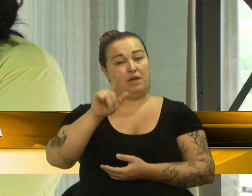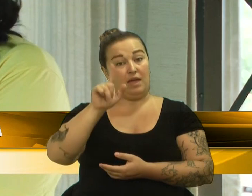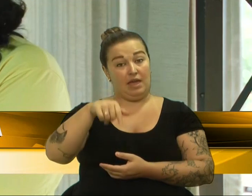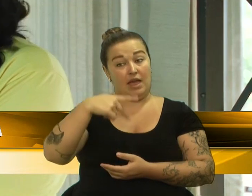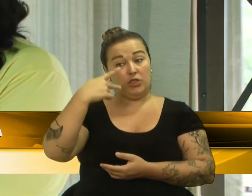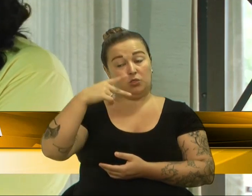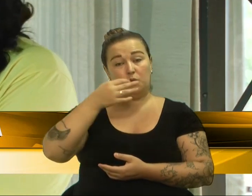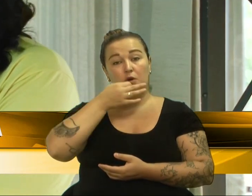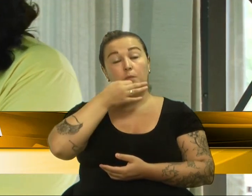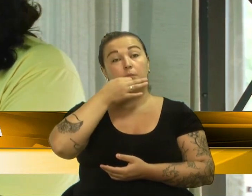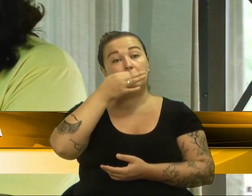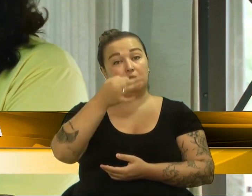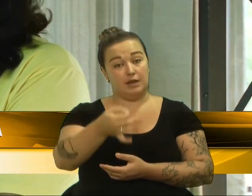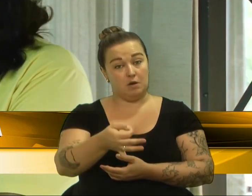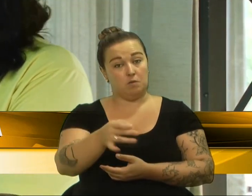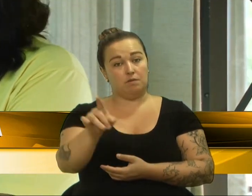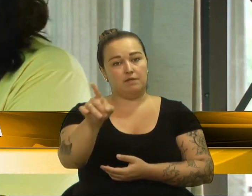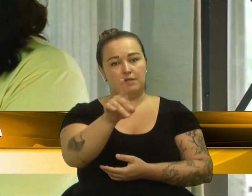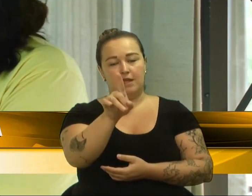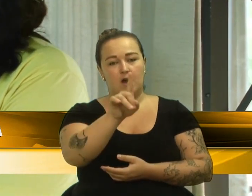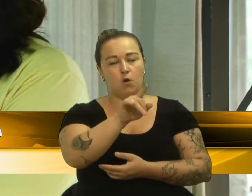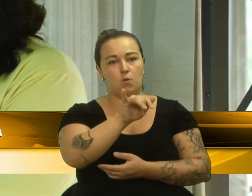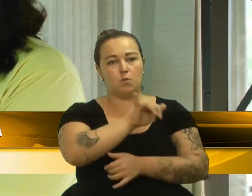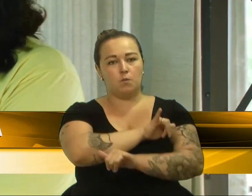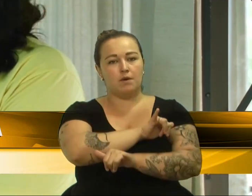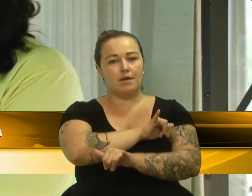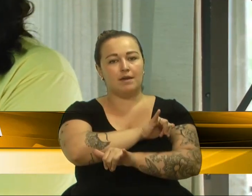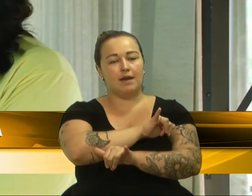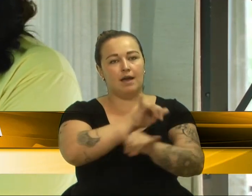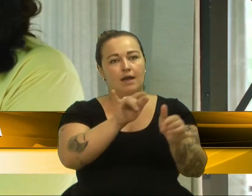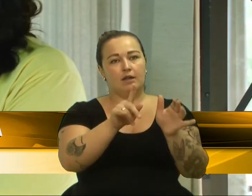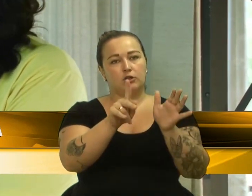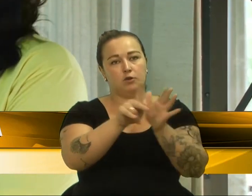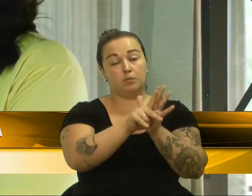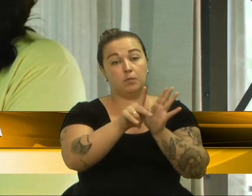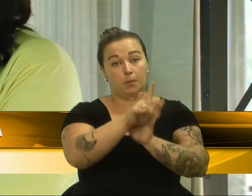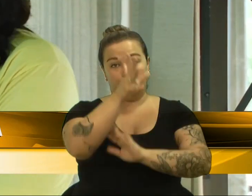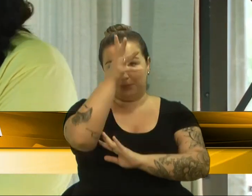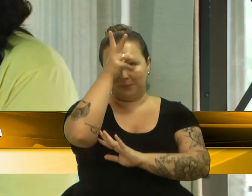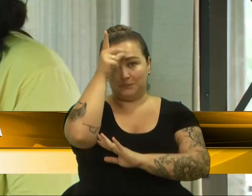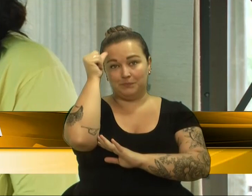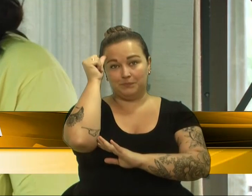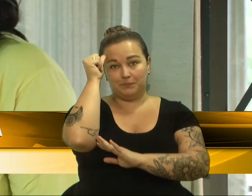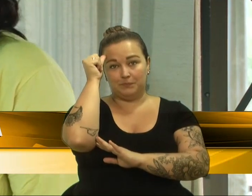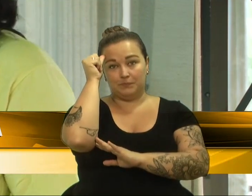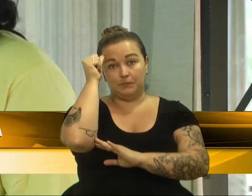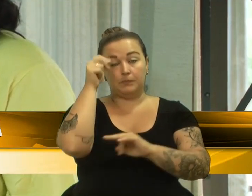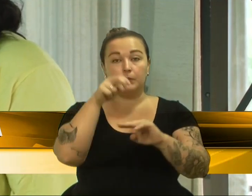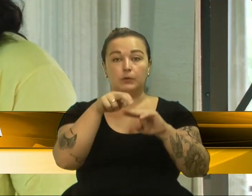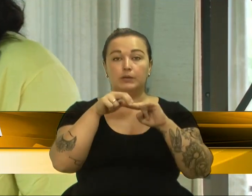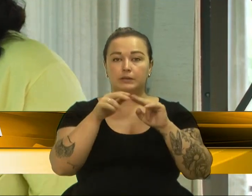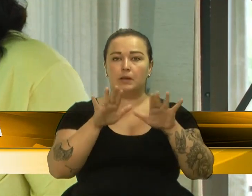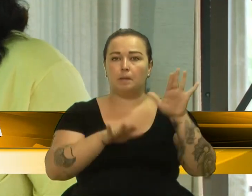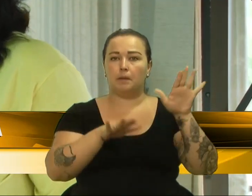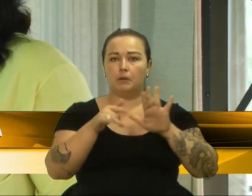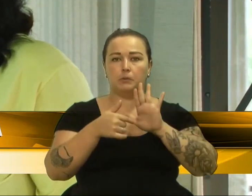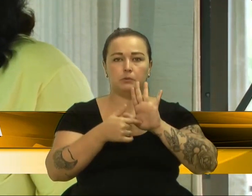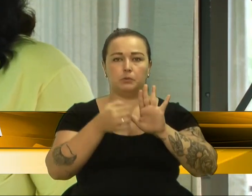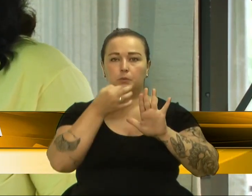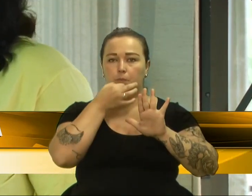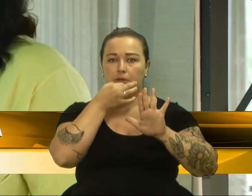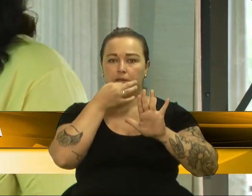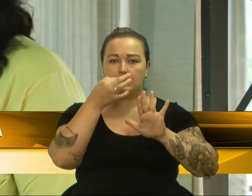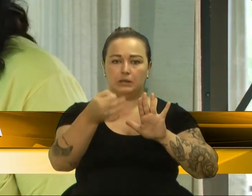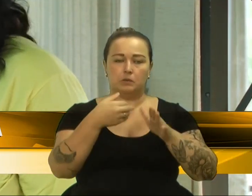não o recado do executivo, porque outros pedidos de informações virão. Então, independente da sua opinião, se quer ou não, porque a gente trata